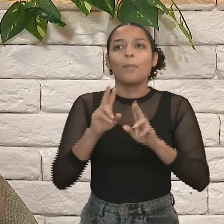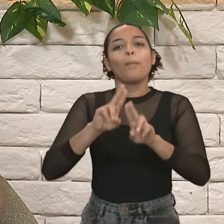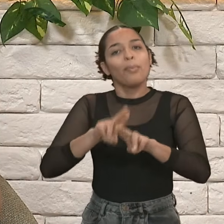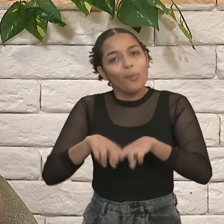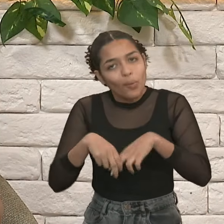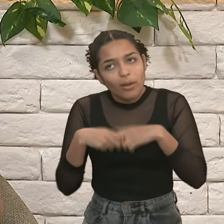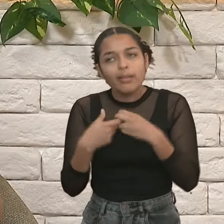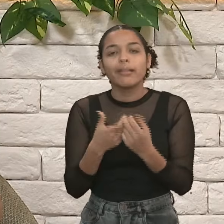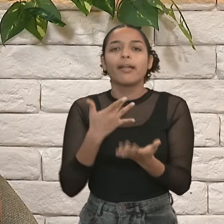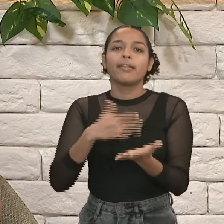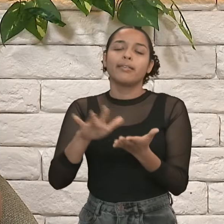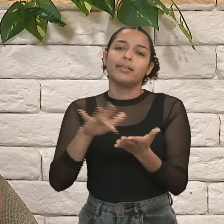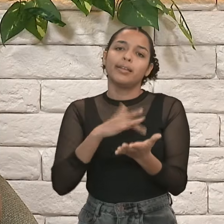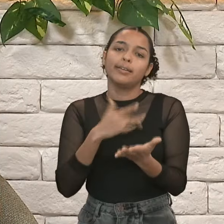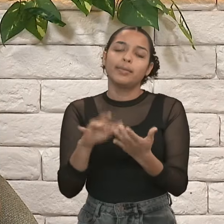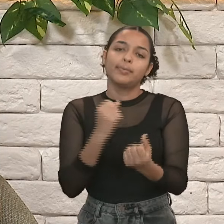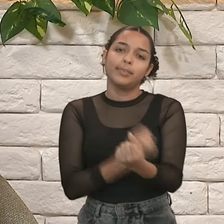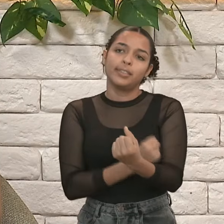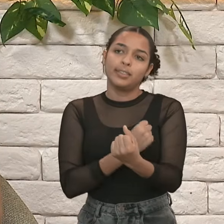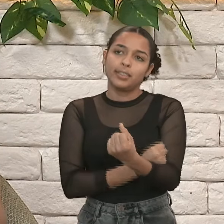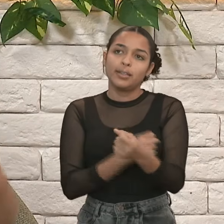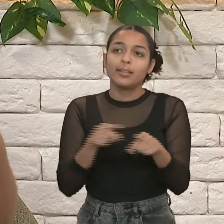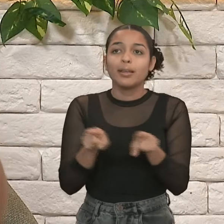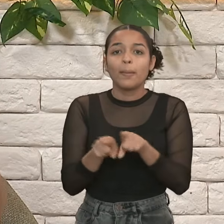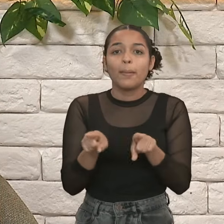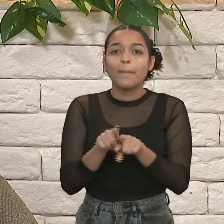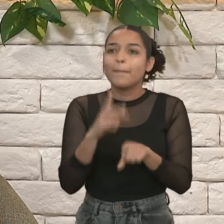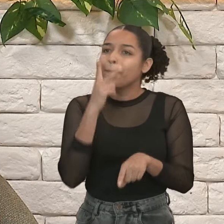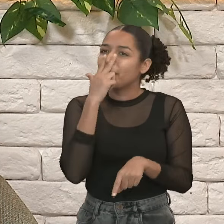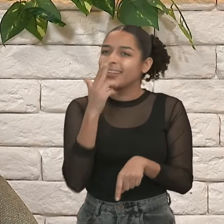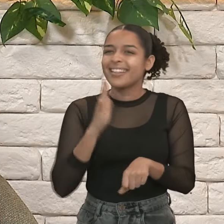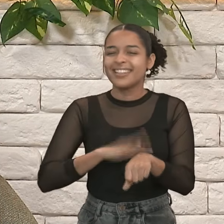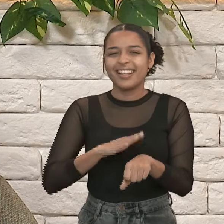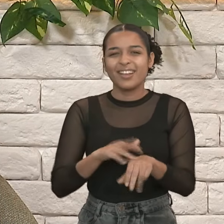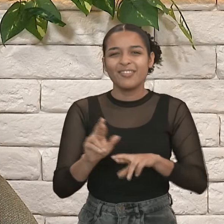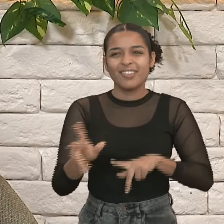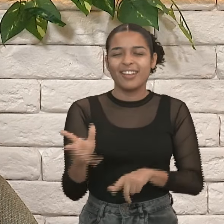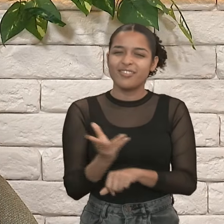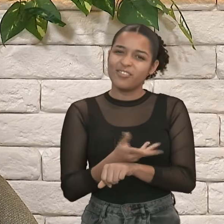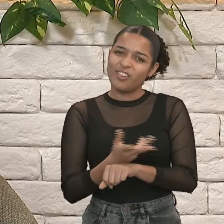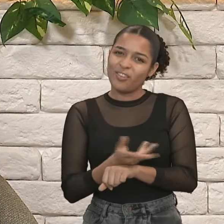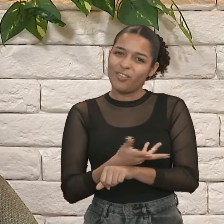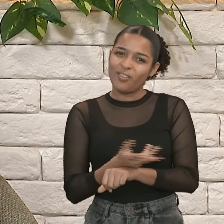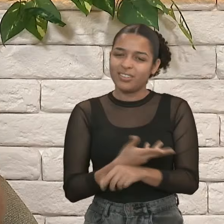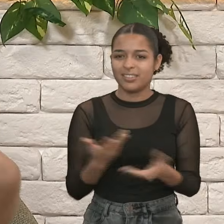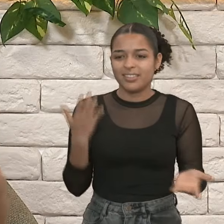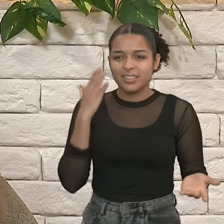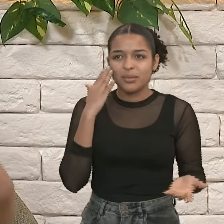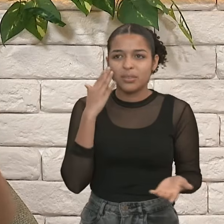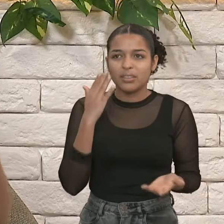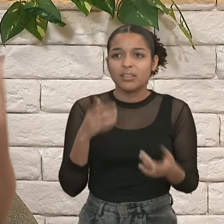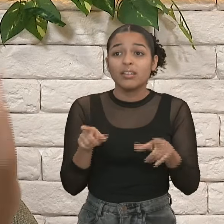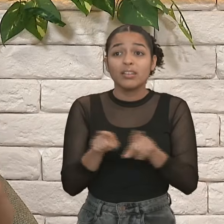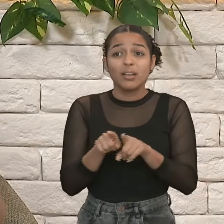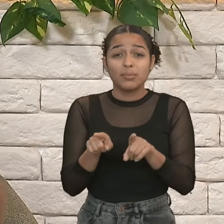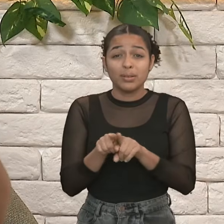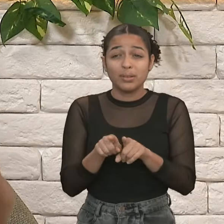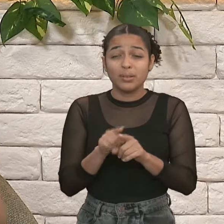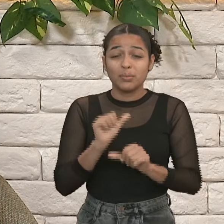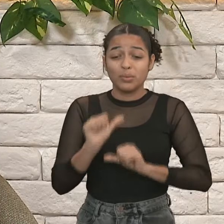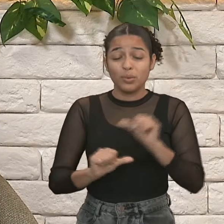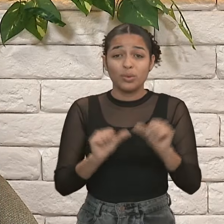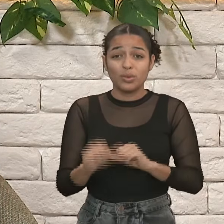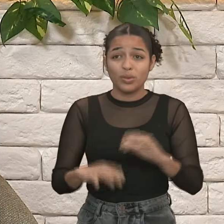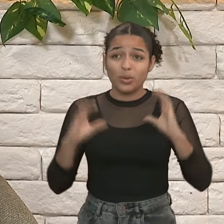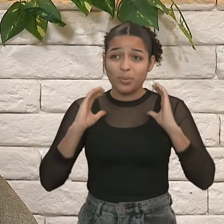acabam impactando também a nossa subjetividade, a forma como a gente se comporta perante o mundo, porque elas vão